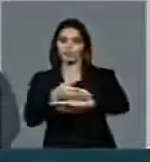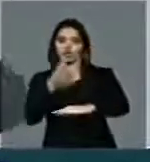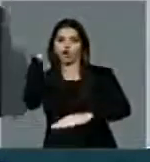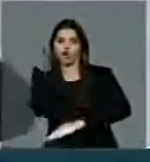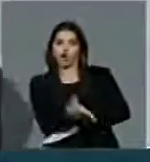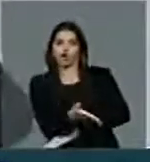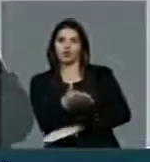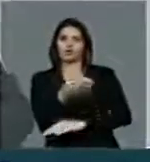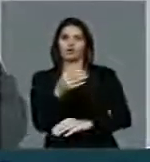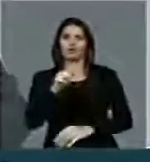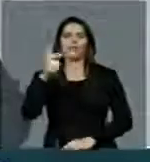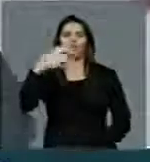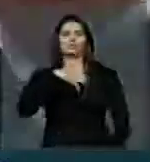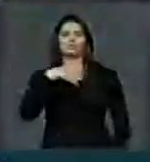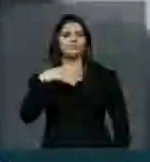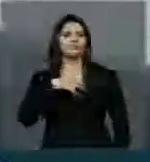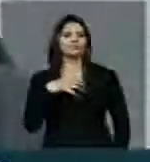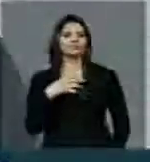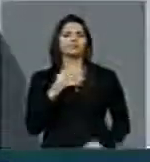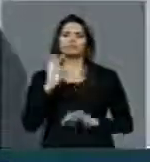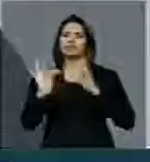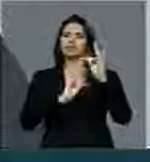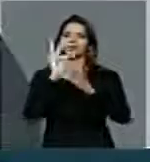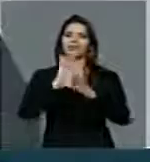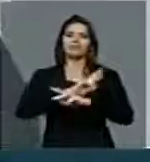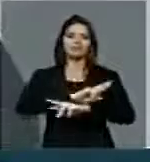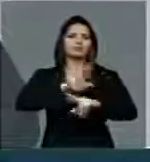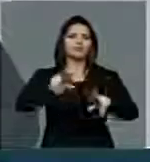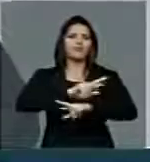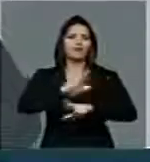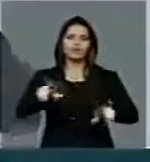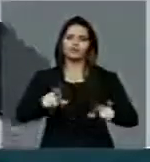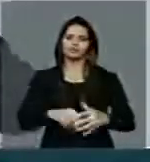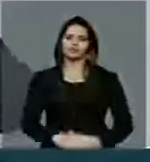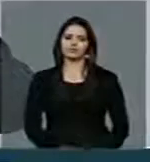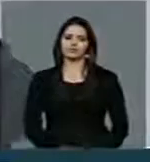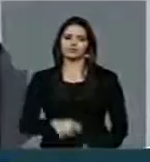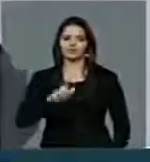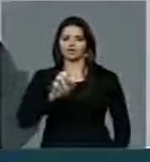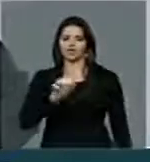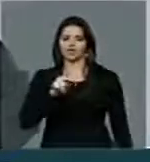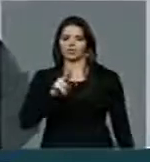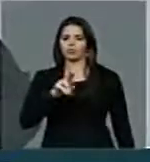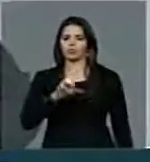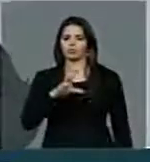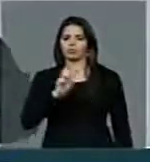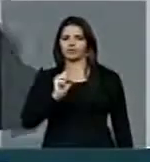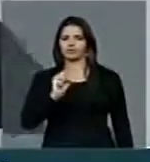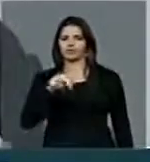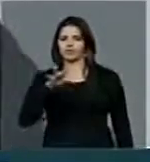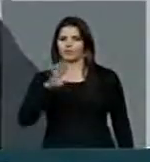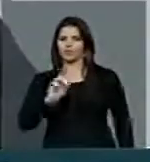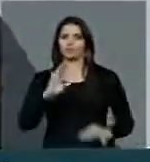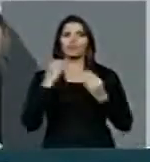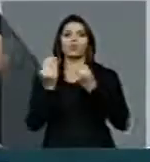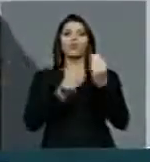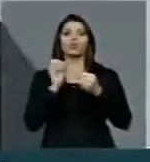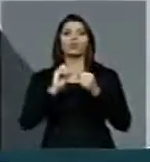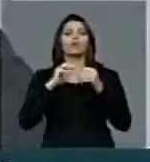entre mãos, é de outro jeito do ponto de vista da tecnologia de imagens, de geoprocessamento, de como isso é